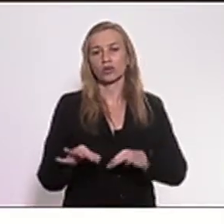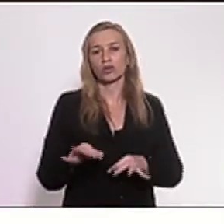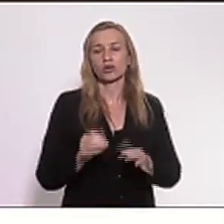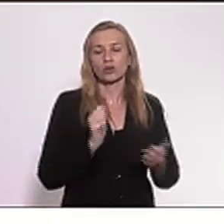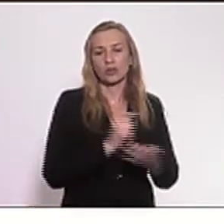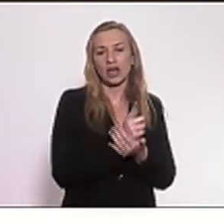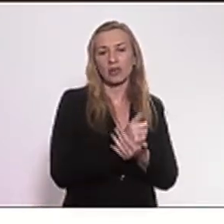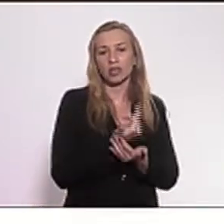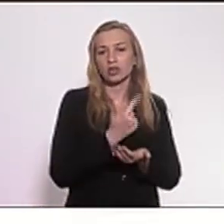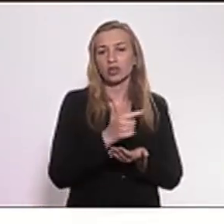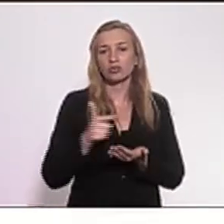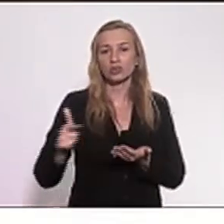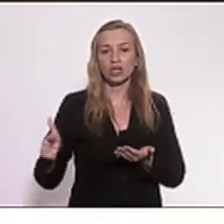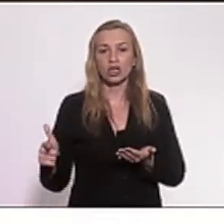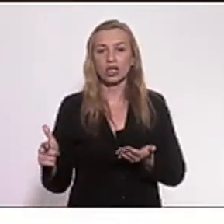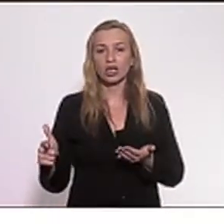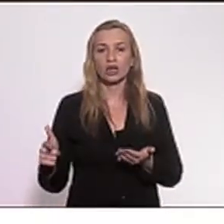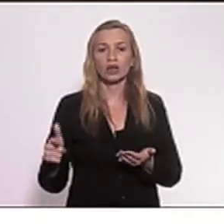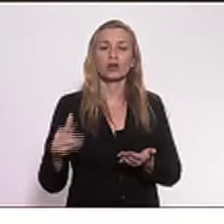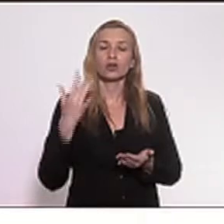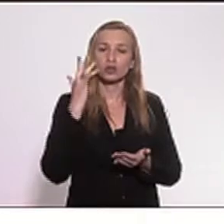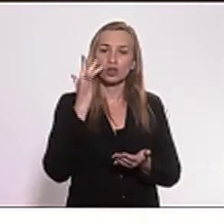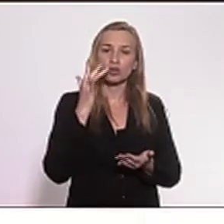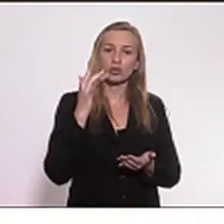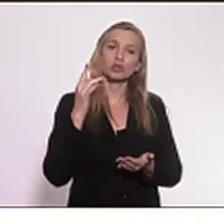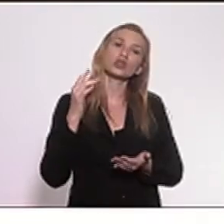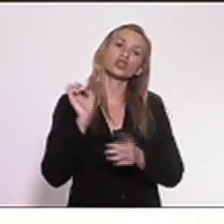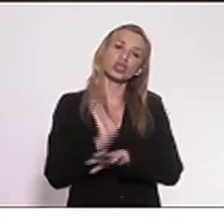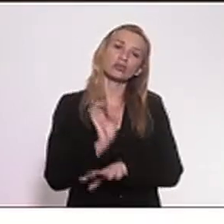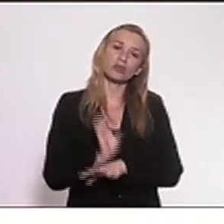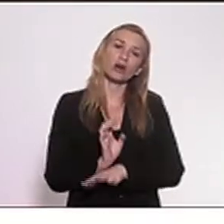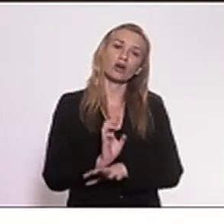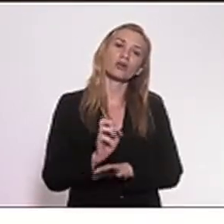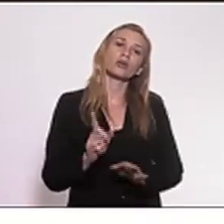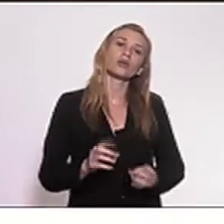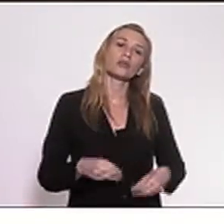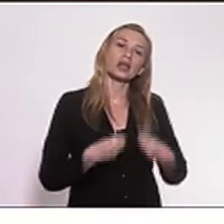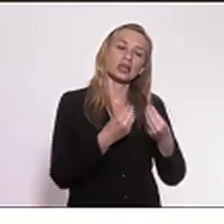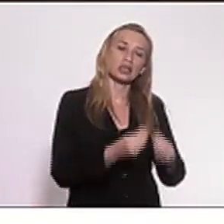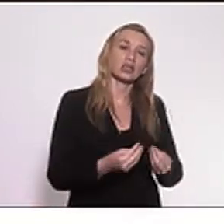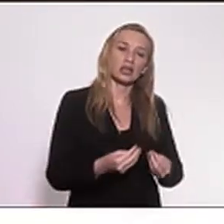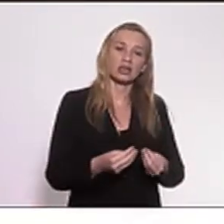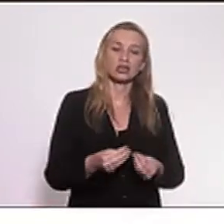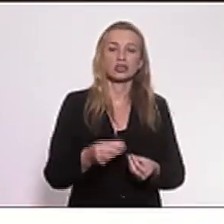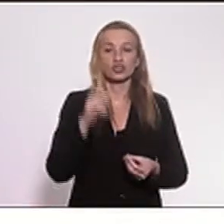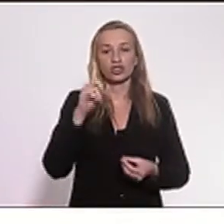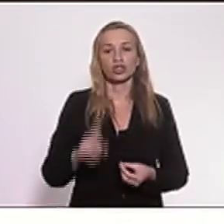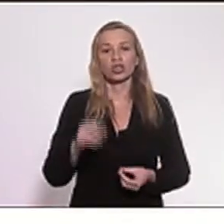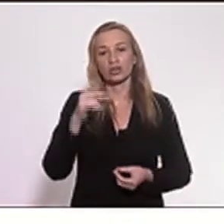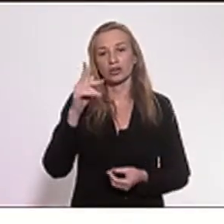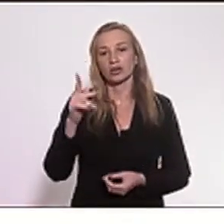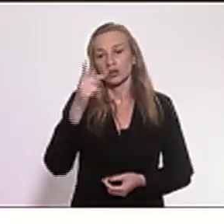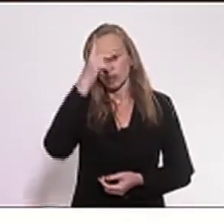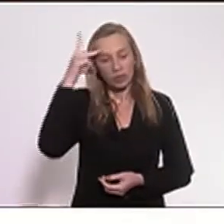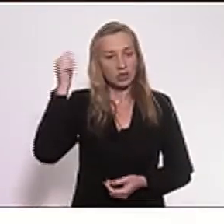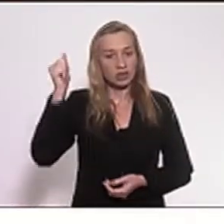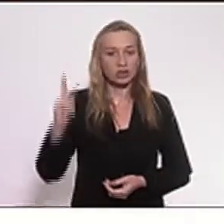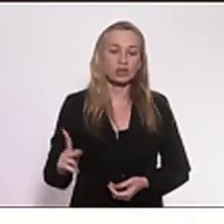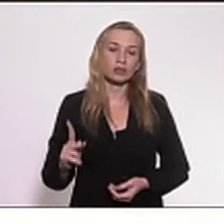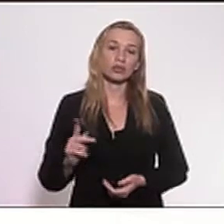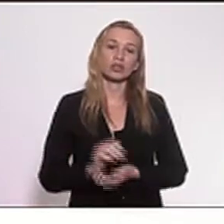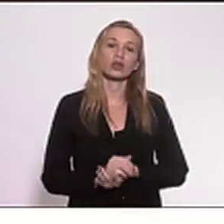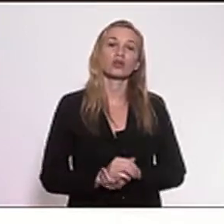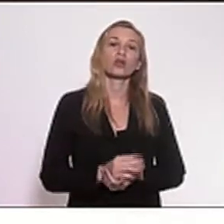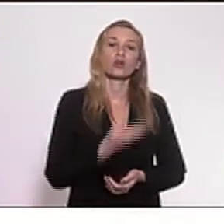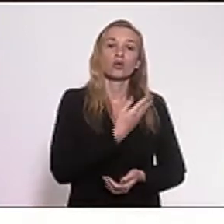não ter a cobertura do Tesouro Estadual para garantir aposentadorias e pensões? Pois bem, em 2013, o governo